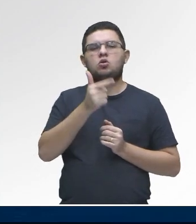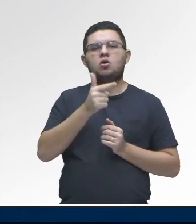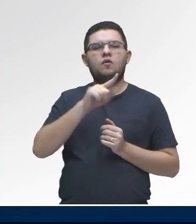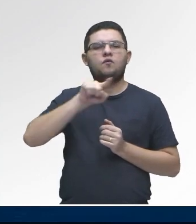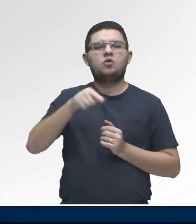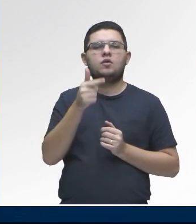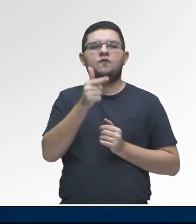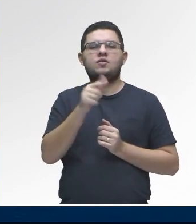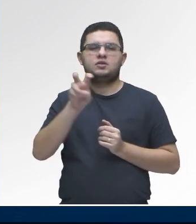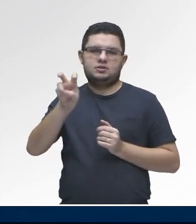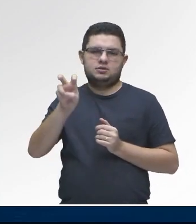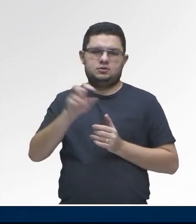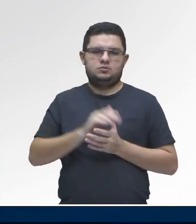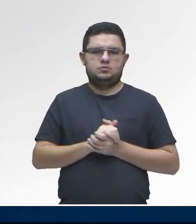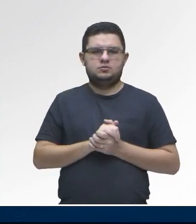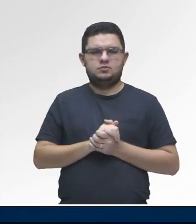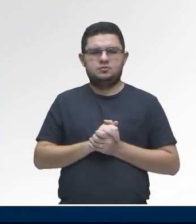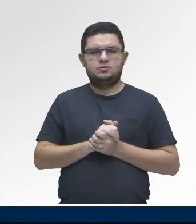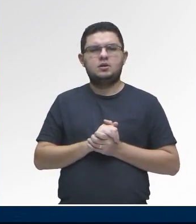2,25.